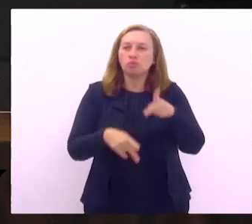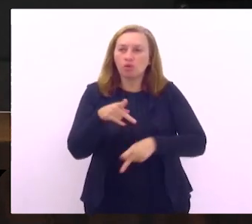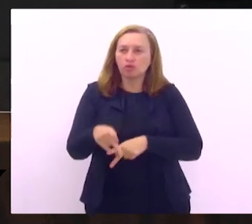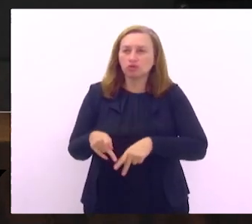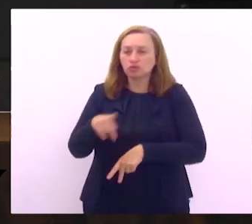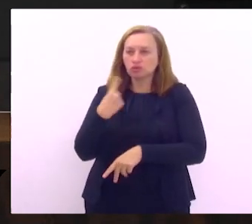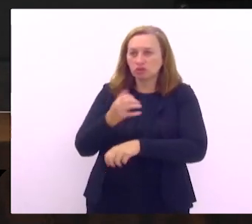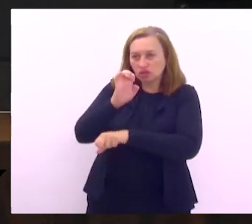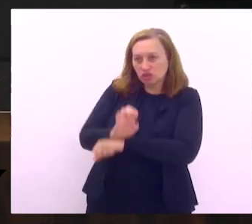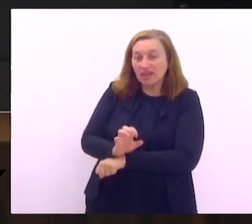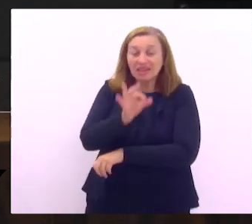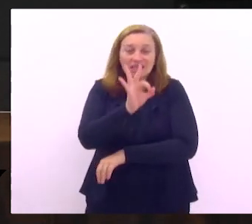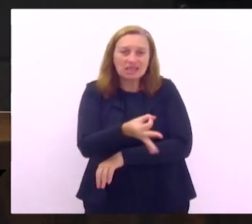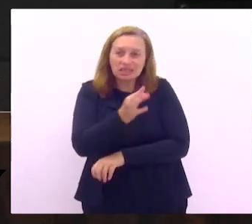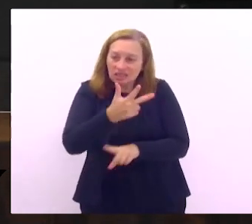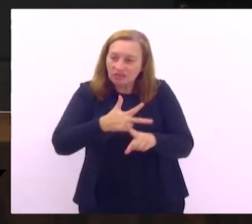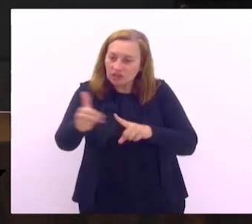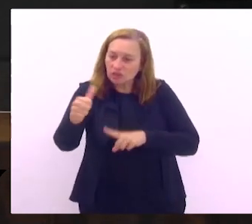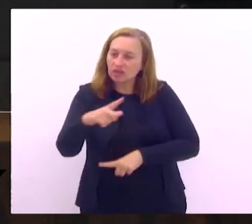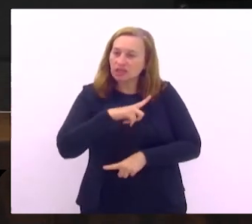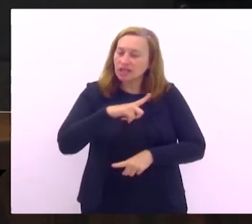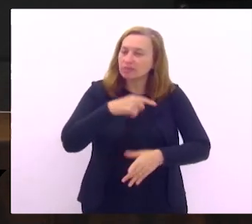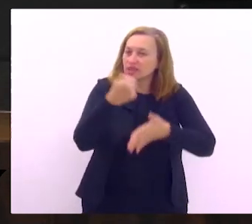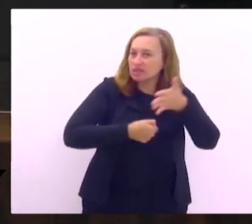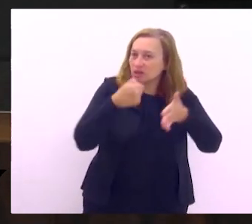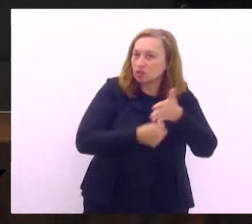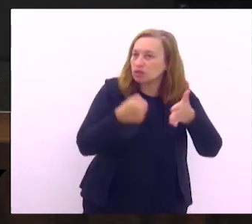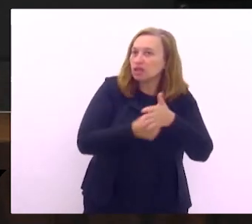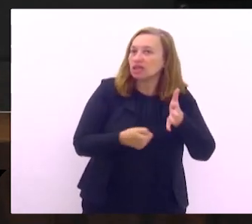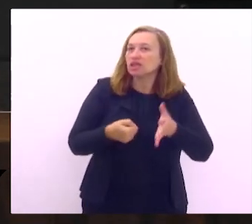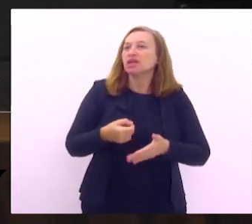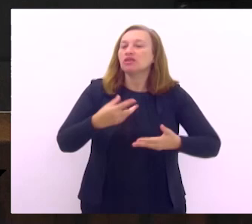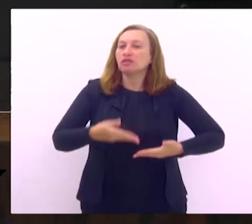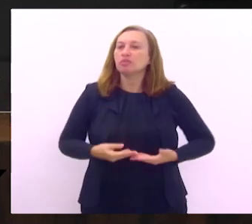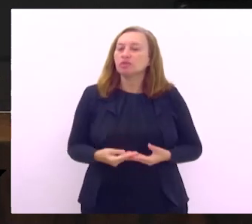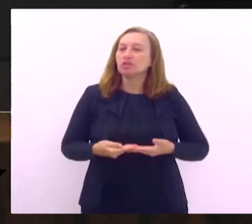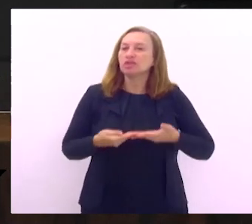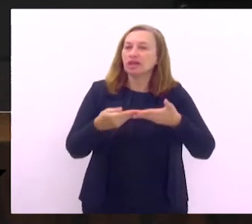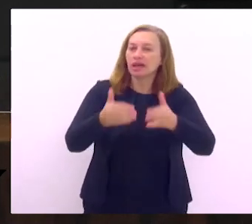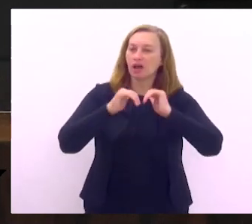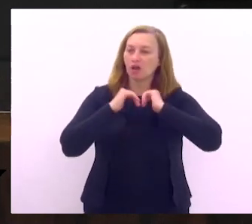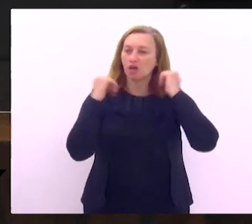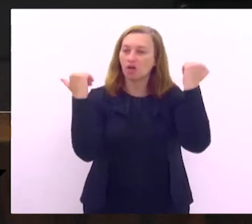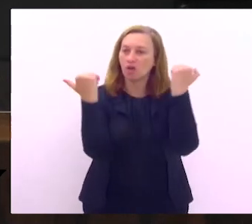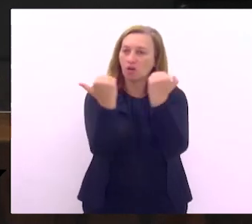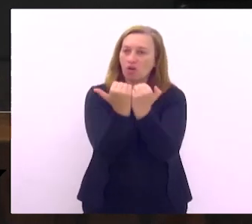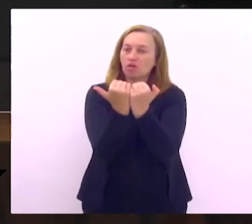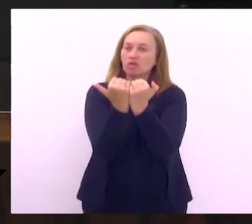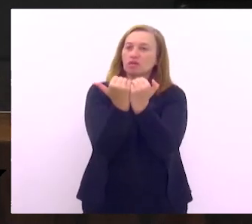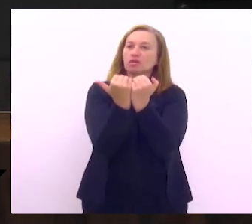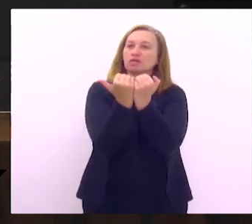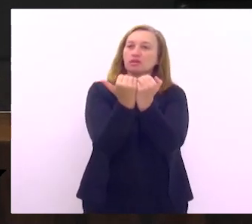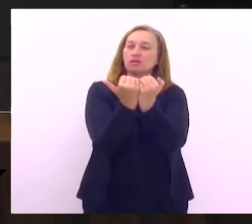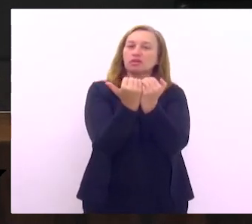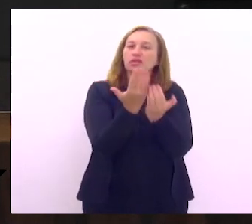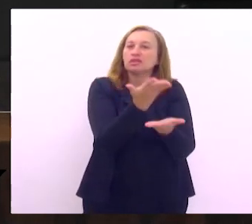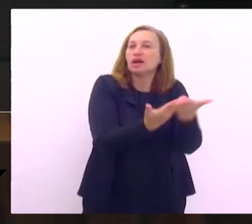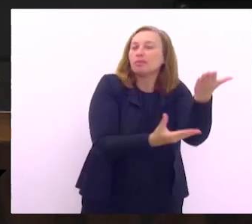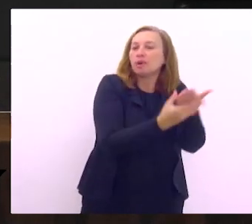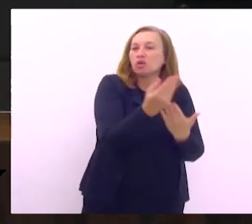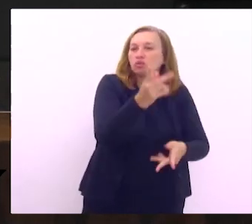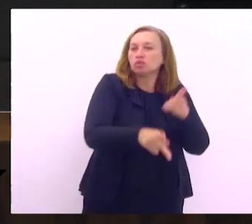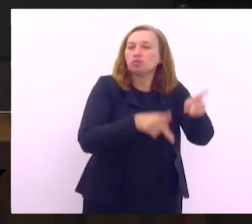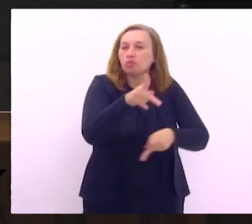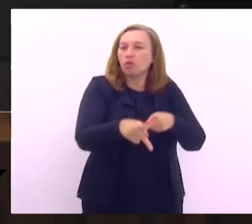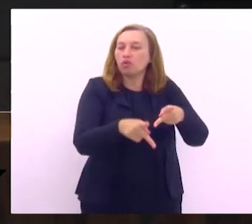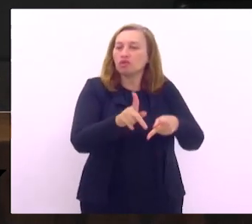que nós vamos sair vitoriosos dessa luta e nós vamos entregar novamente o Célio de Barros na mão da nossa população do nosso estado, que é essa a nossa intenção, essa a